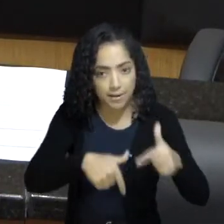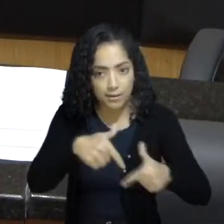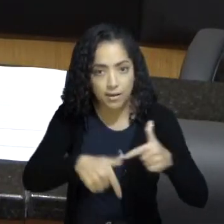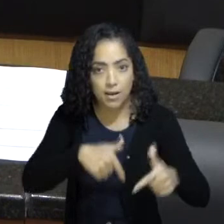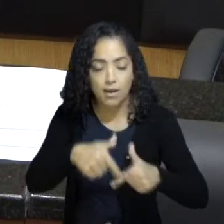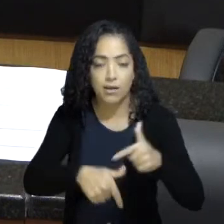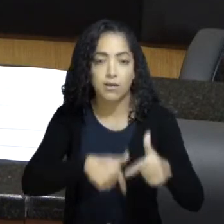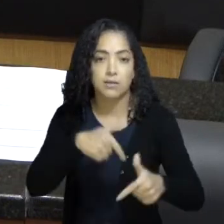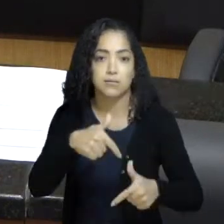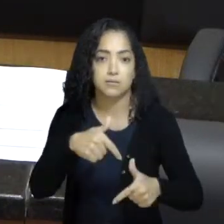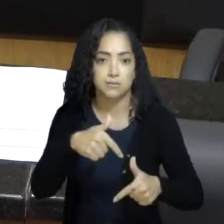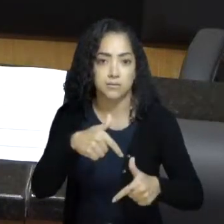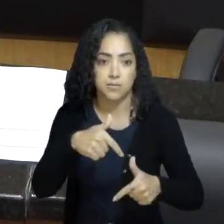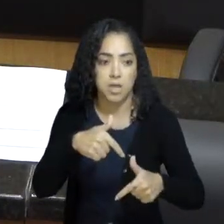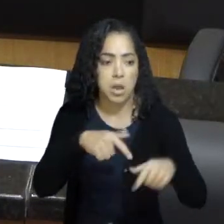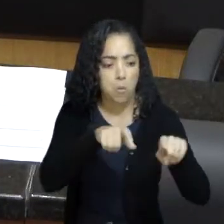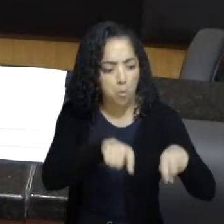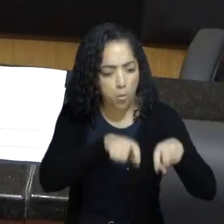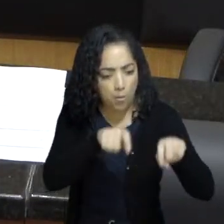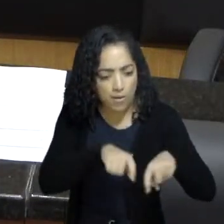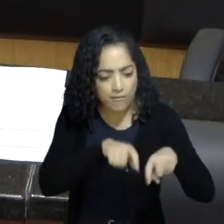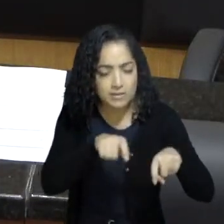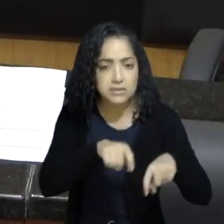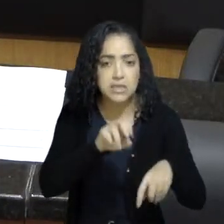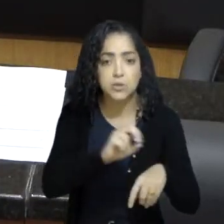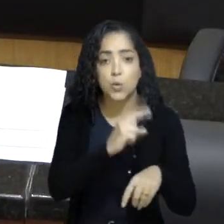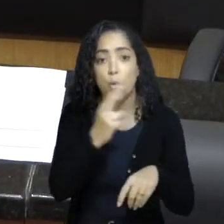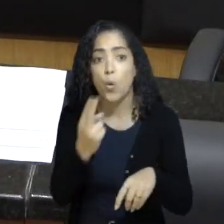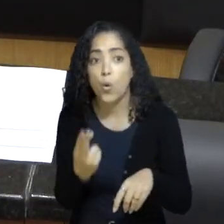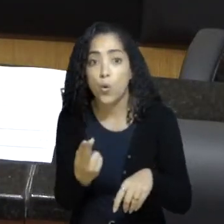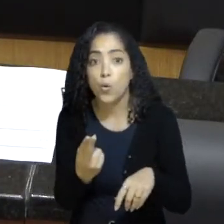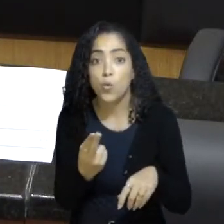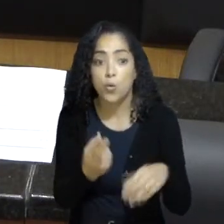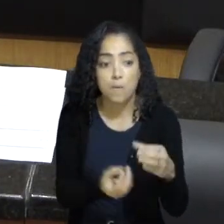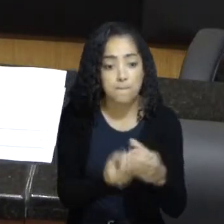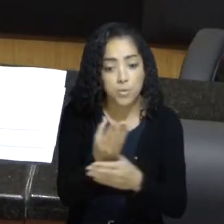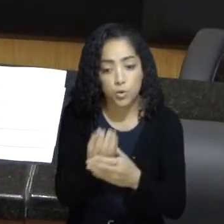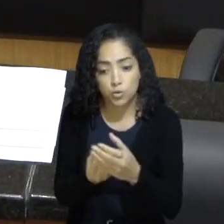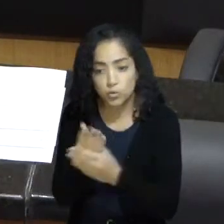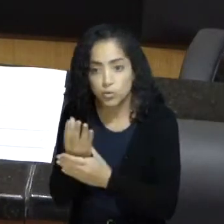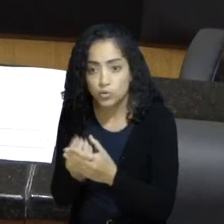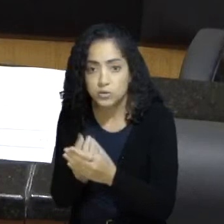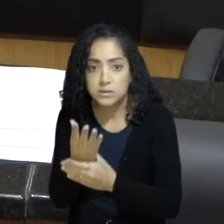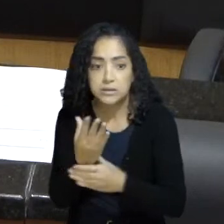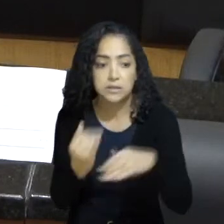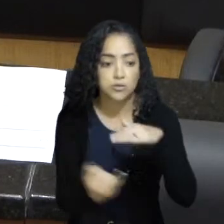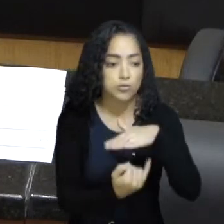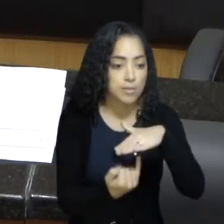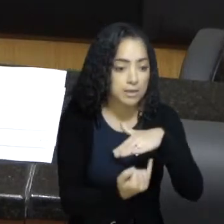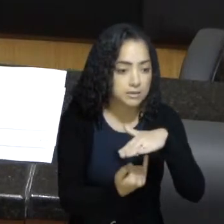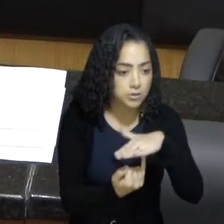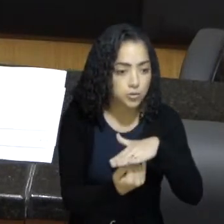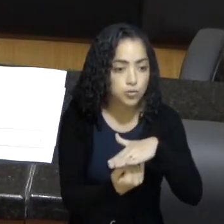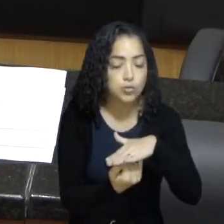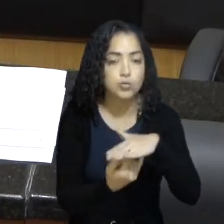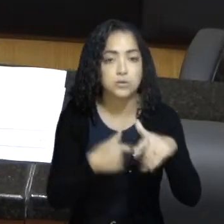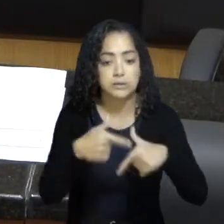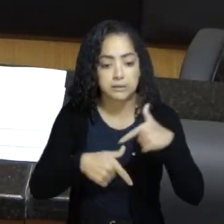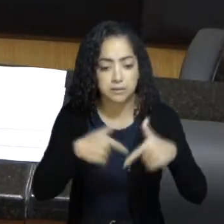forma em uma fazenda ou produzindo para as nossas indústrias né